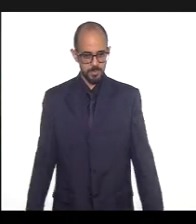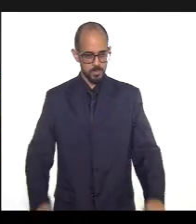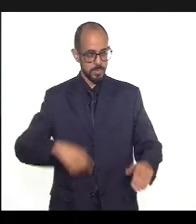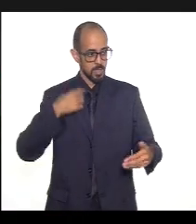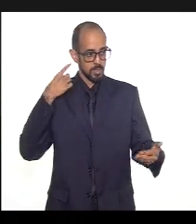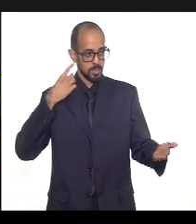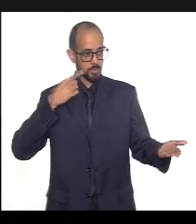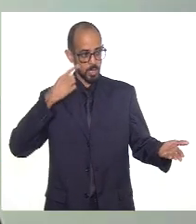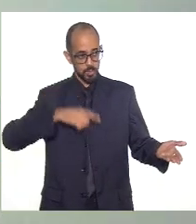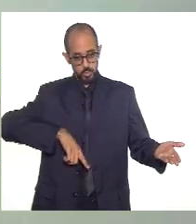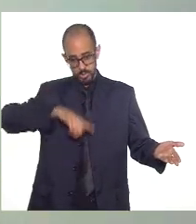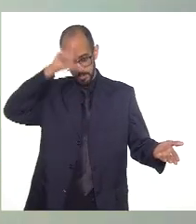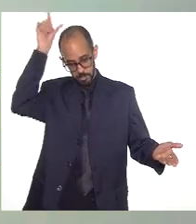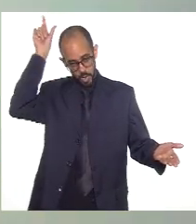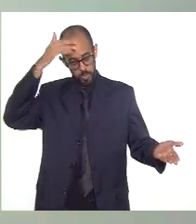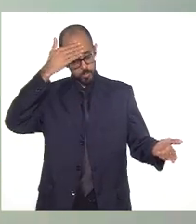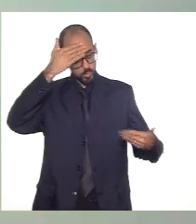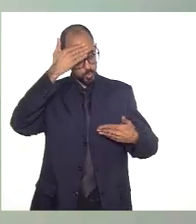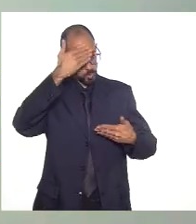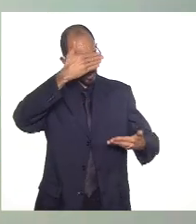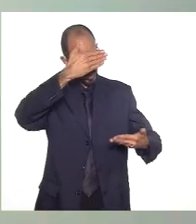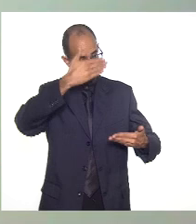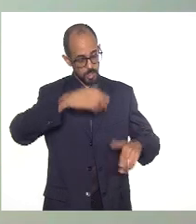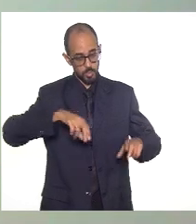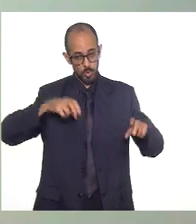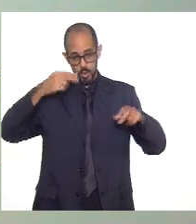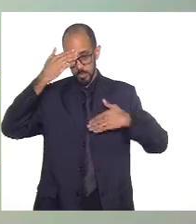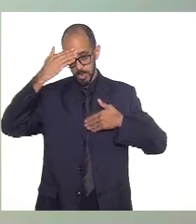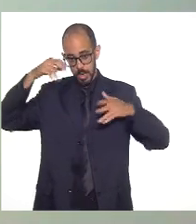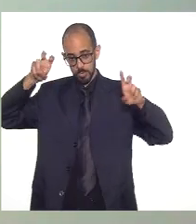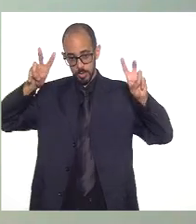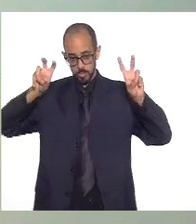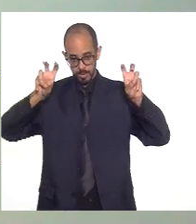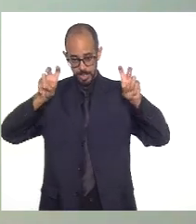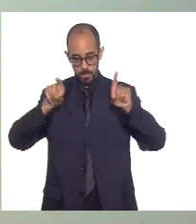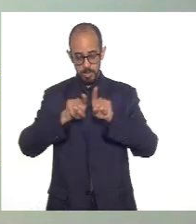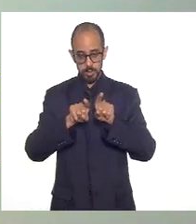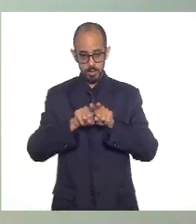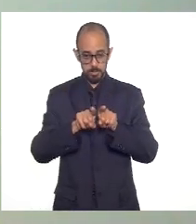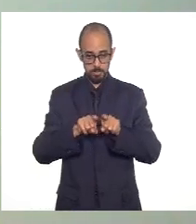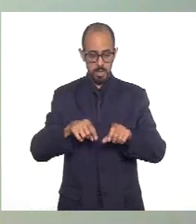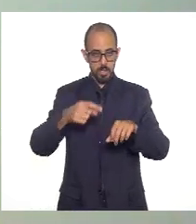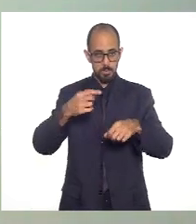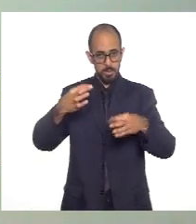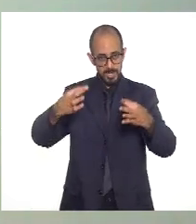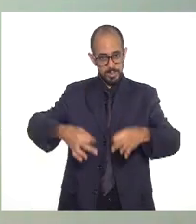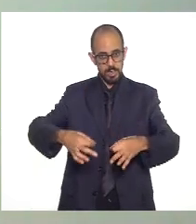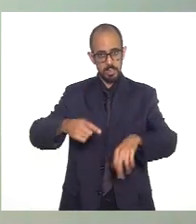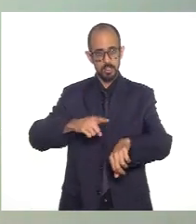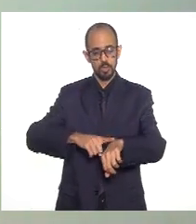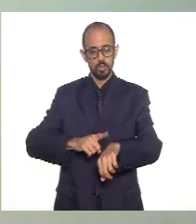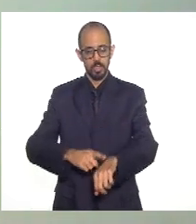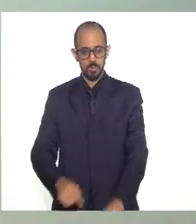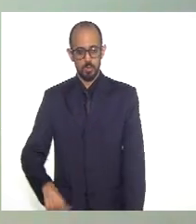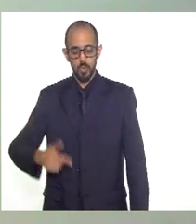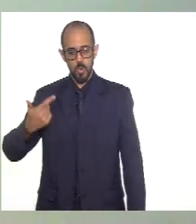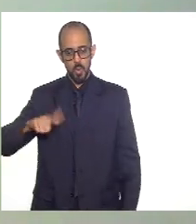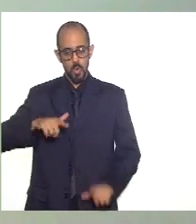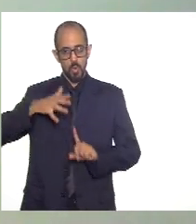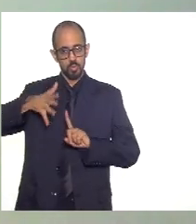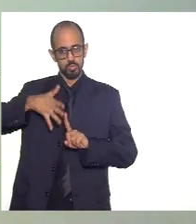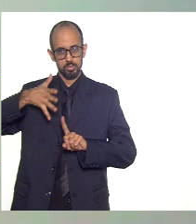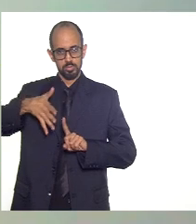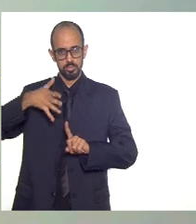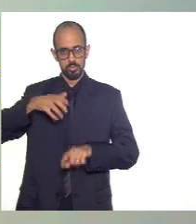Deputado Luiz Paulo, obrigada. Obrigada pelo tema e obrigada pela precisão do tempo. Próximo orador inscrito é o nosso querido